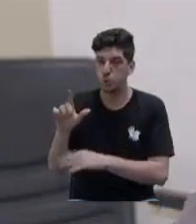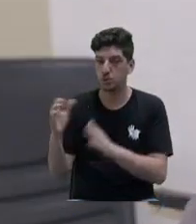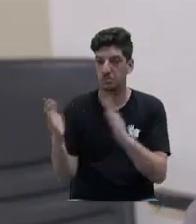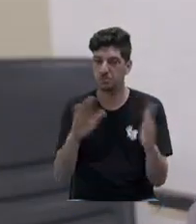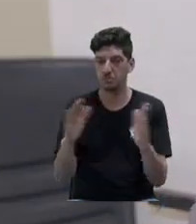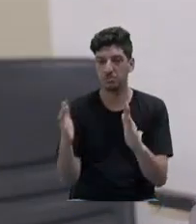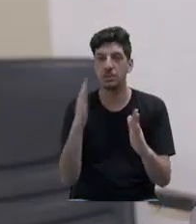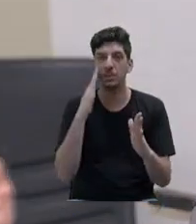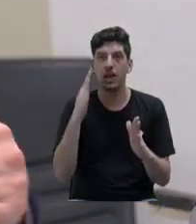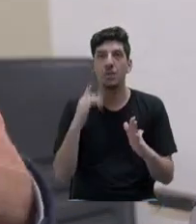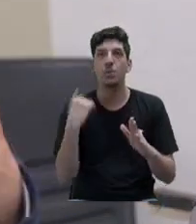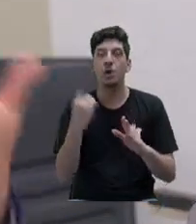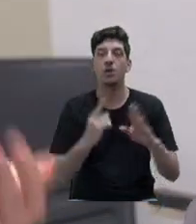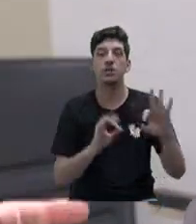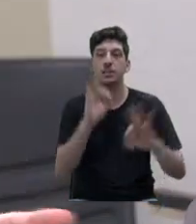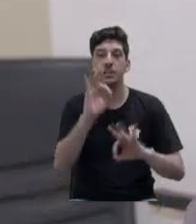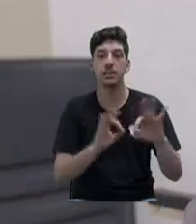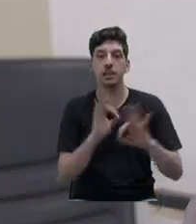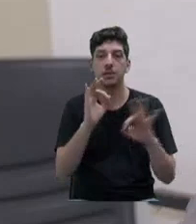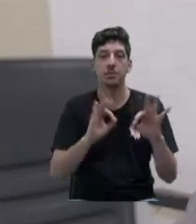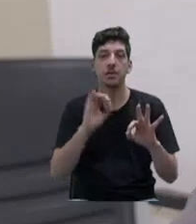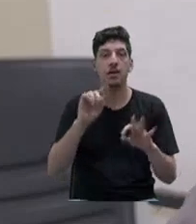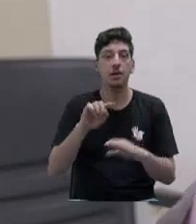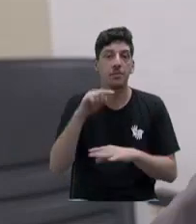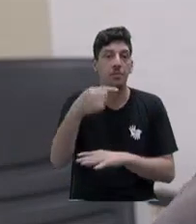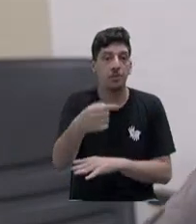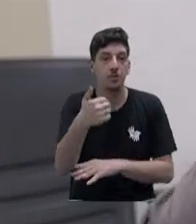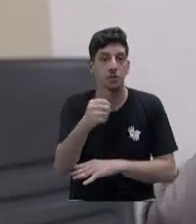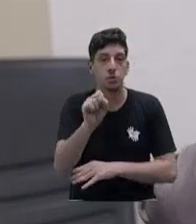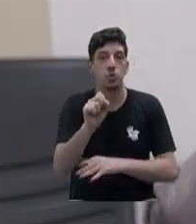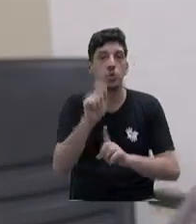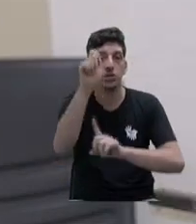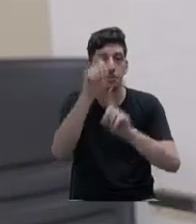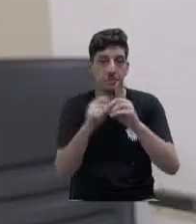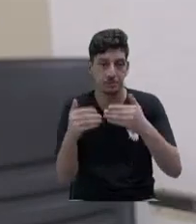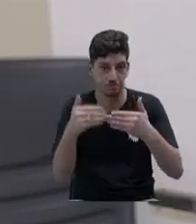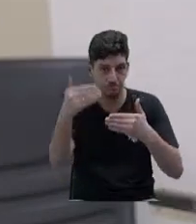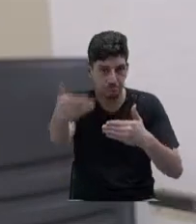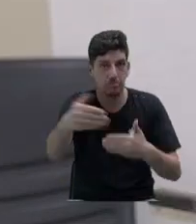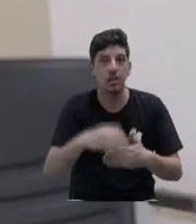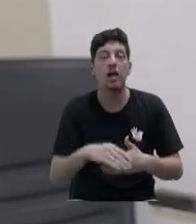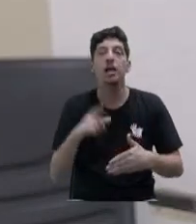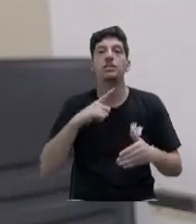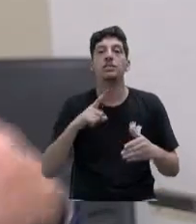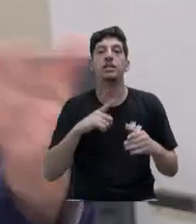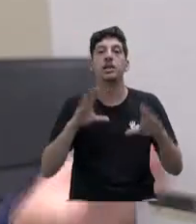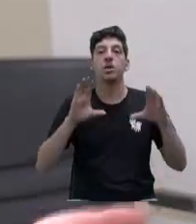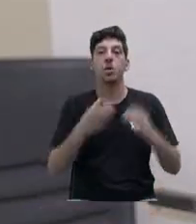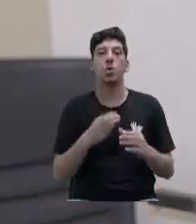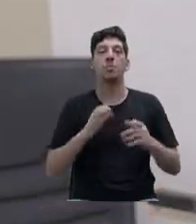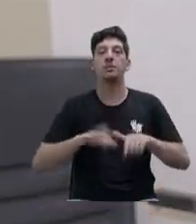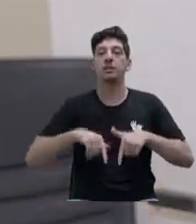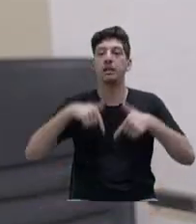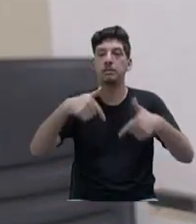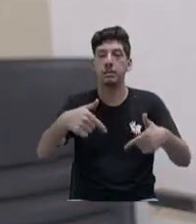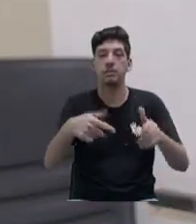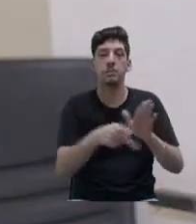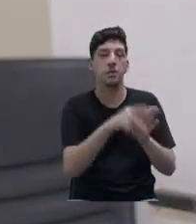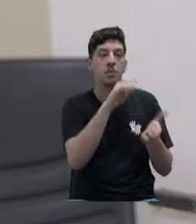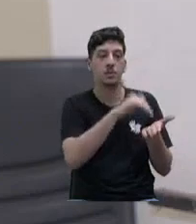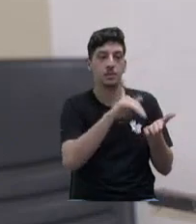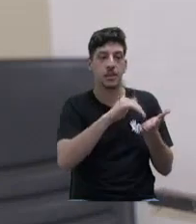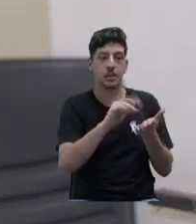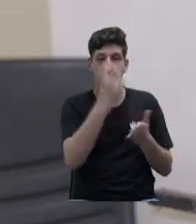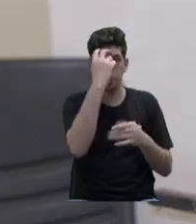esse semestre planejando os próximos 18 meses, nós vamos lançar um pacote de medidas, tanto para a cultura como para o turismo.